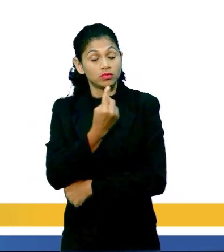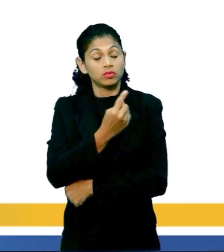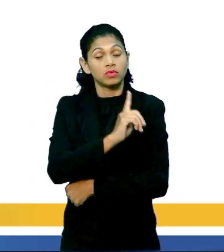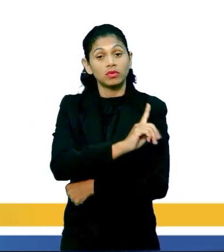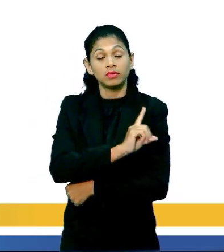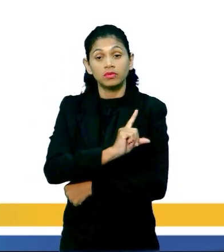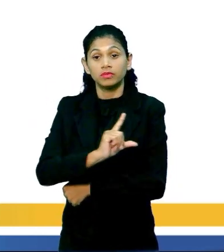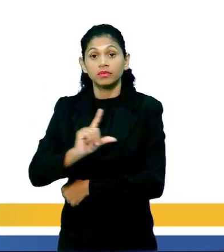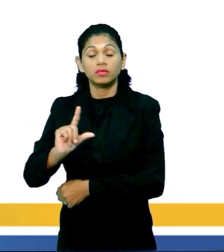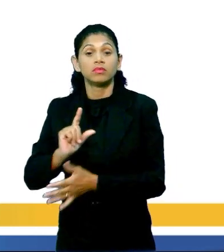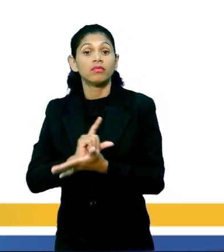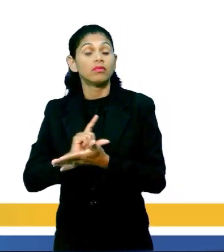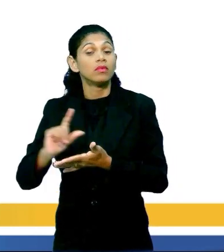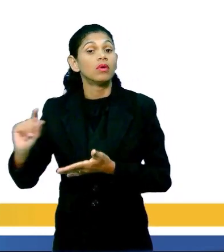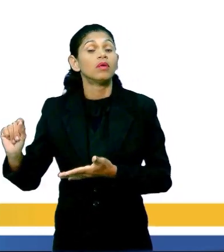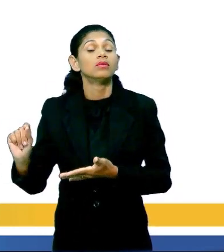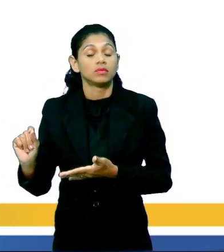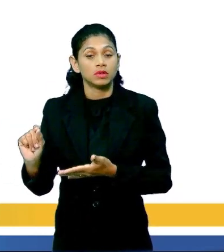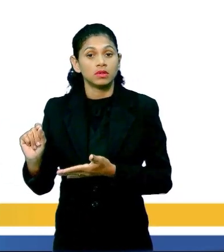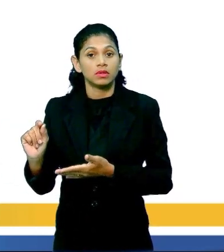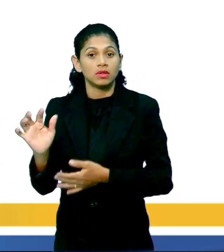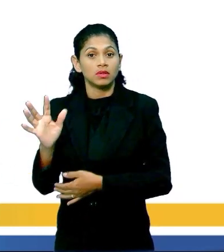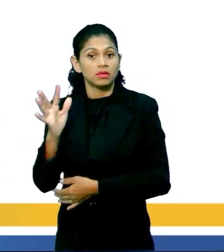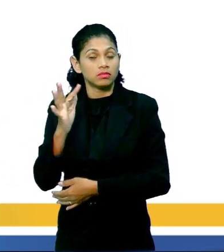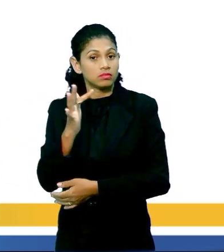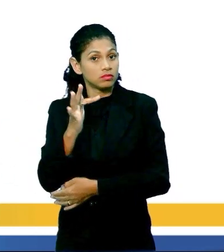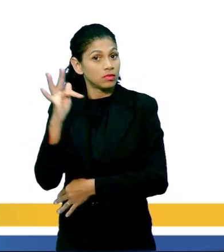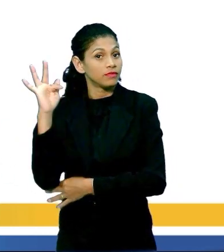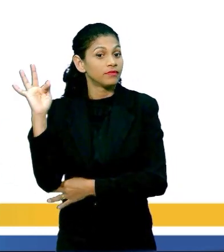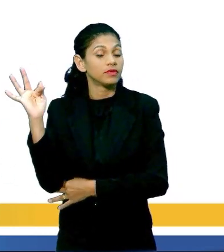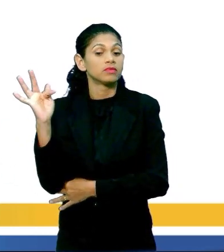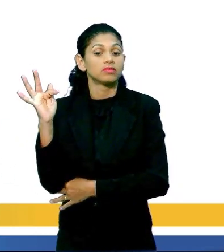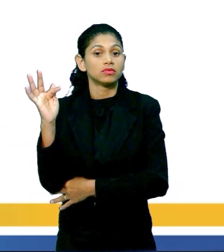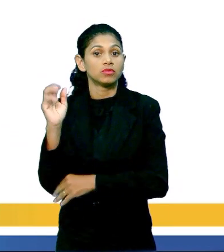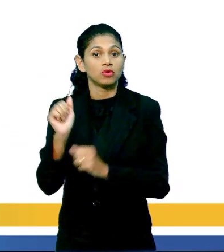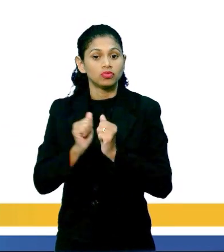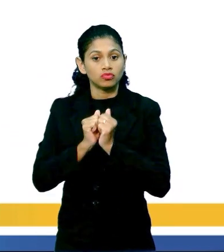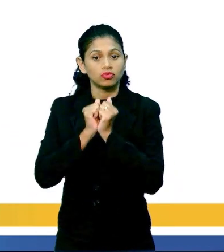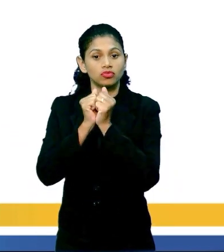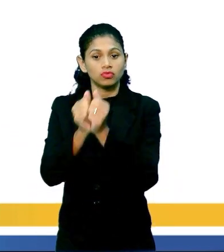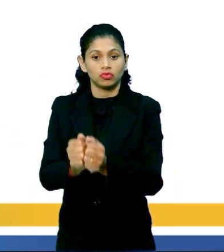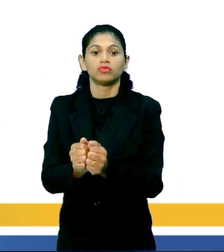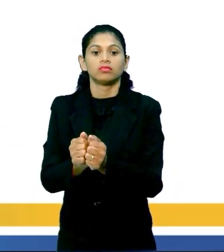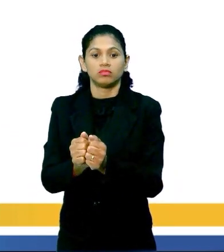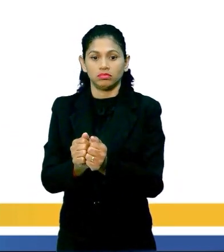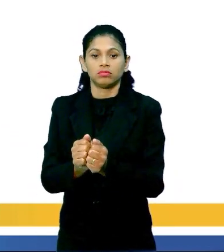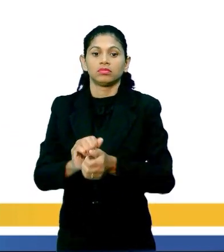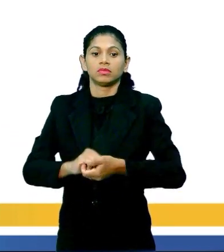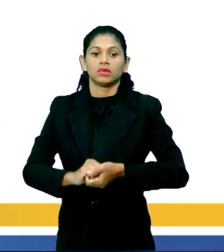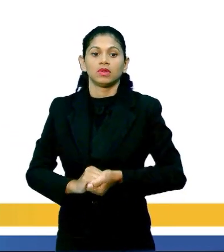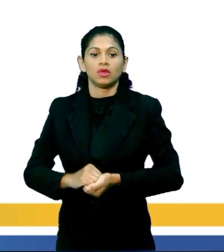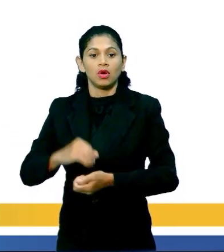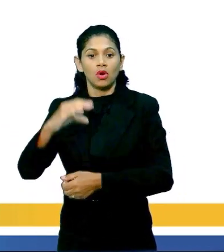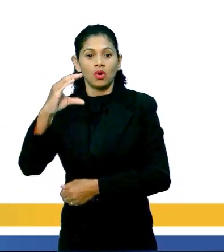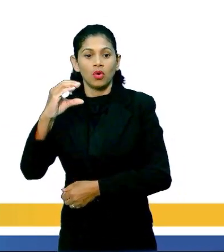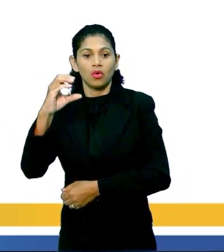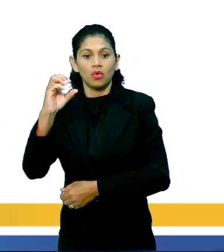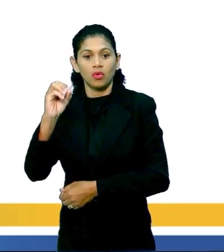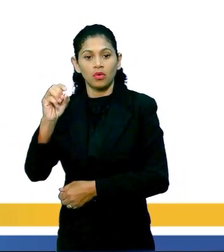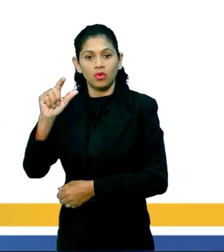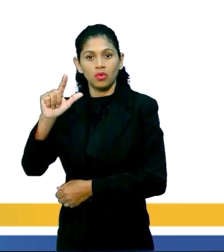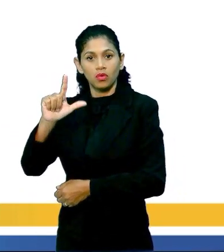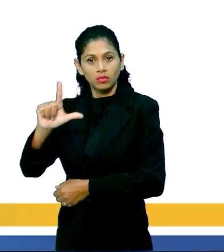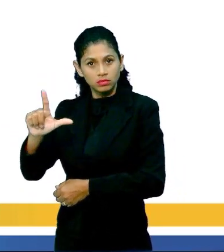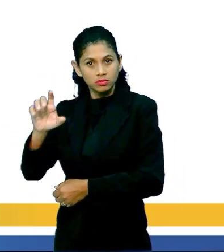juntos. Então, nesse caso, college significa faculdade e não colégio, ok? Essa é uma palavra também que as